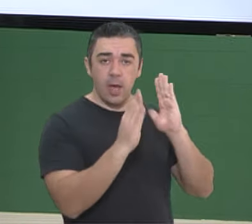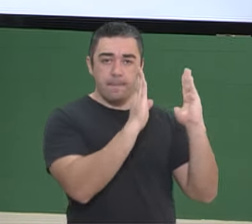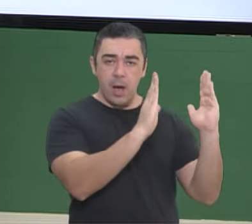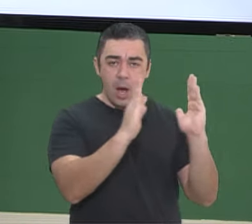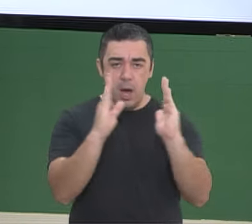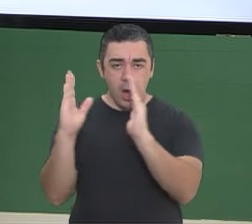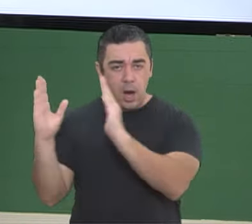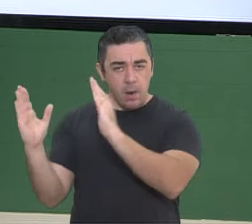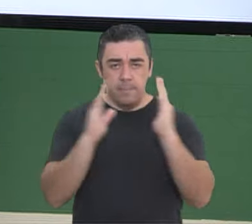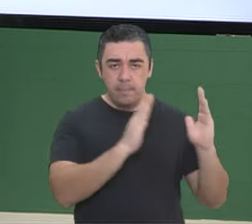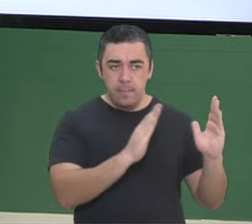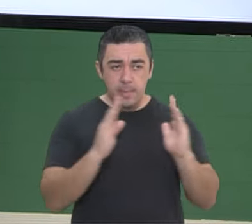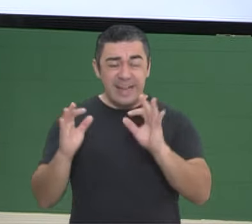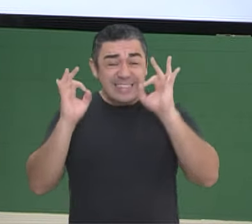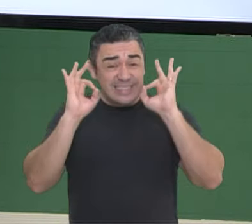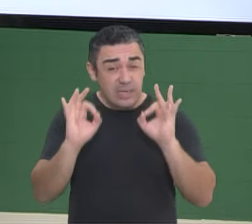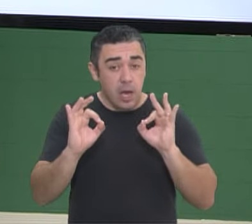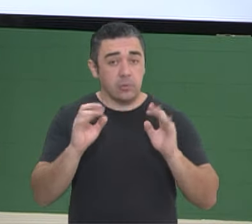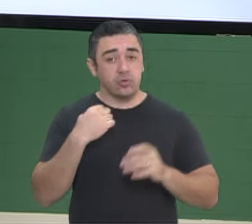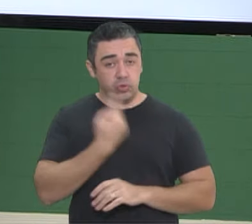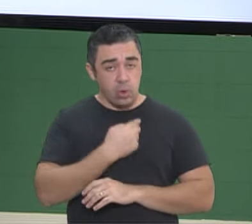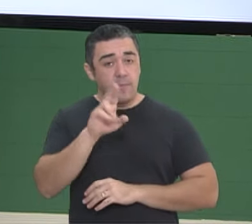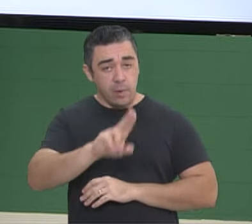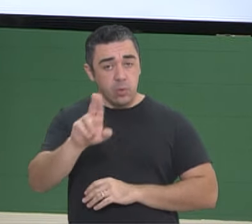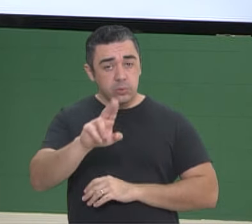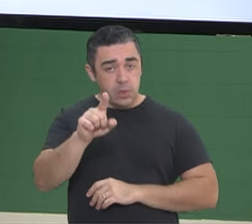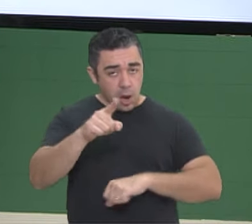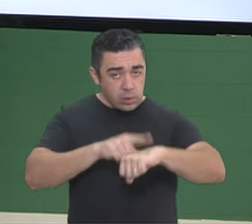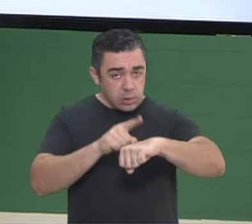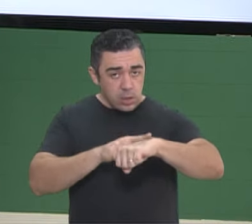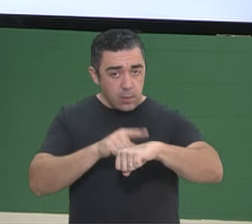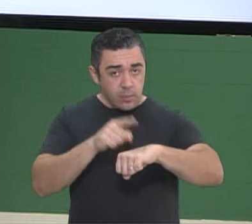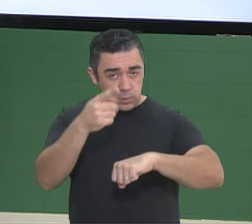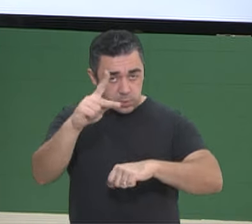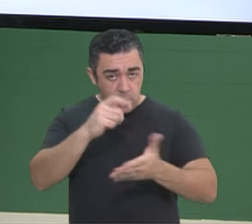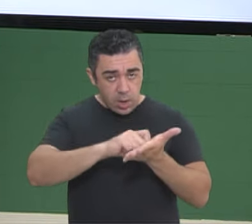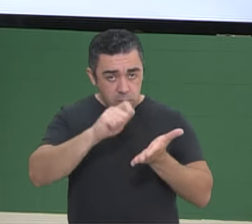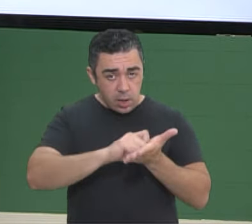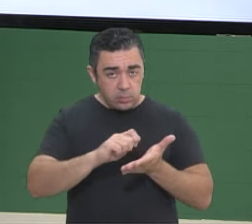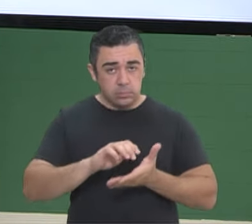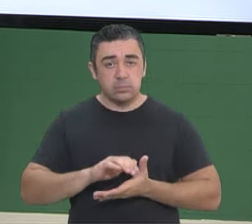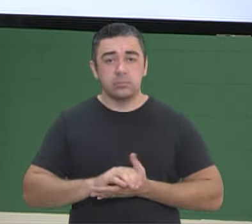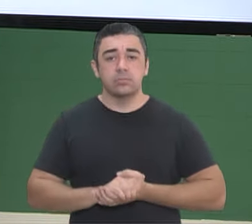aqui, porque depois nós vamos usar ela, tá? Vou dar um tempinho aí para vocês, então faz aí no seu caderno, já voltamos.